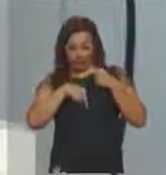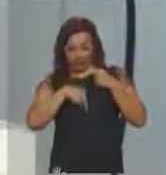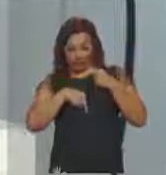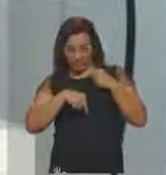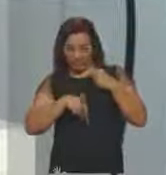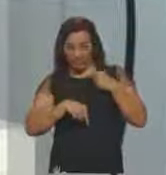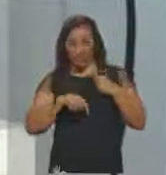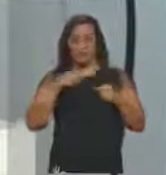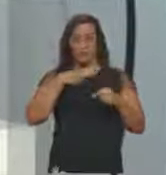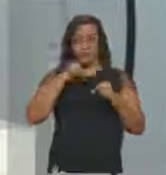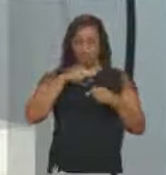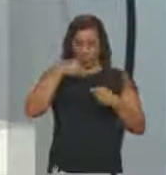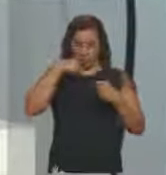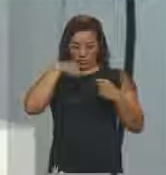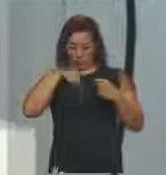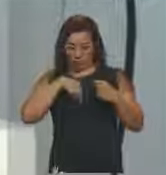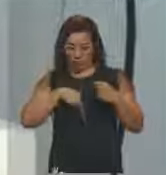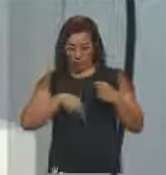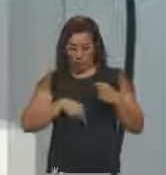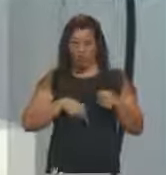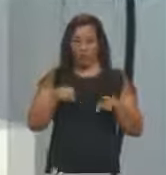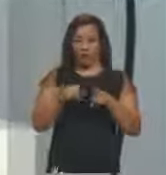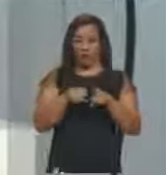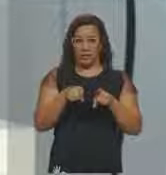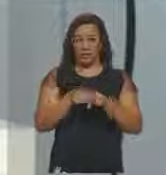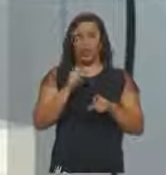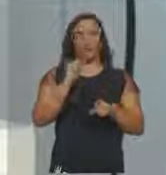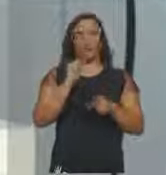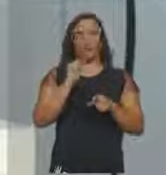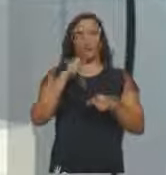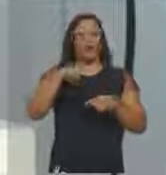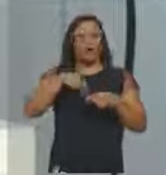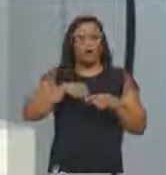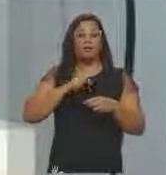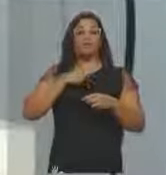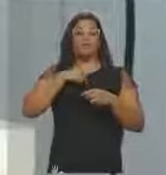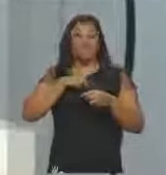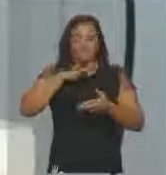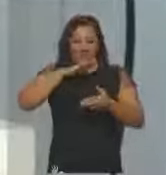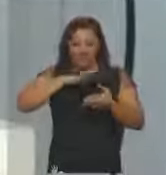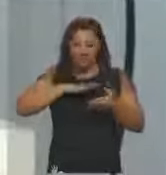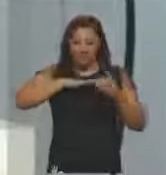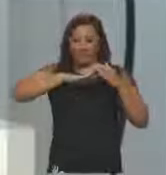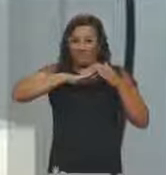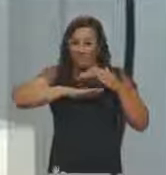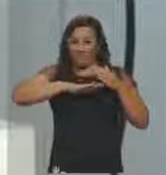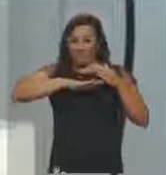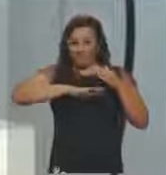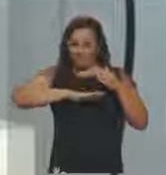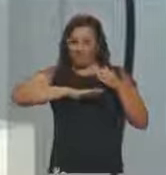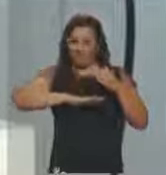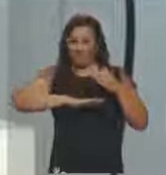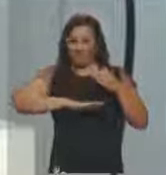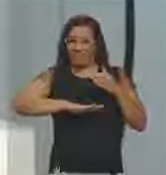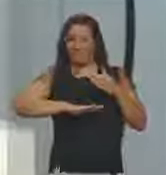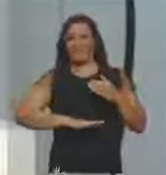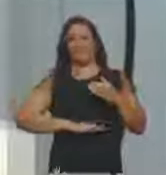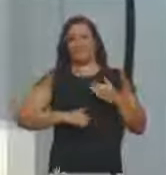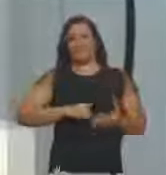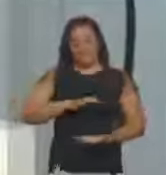movimentos aqui que a gente chama de movimentos peristálticos, que ele realiza para empurrar esse bolo alimentar até o